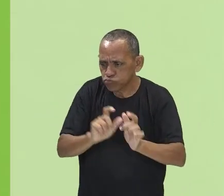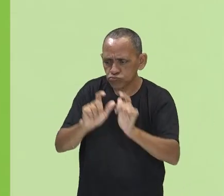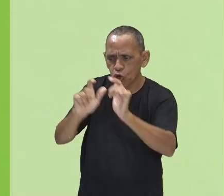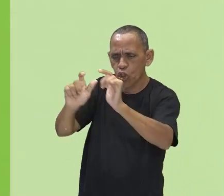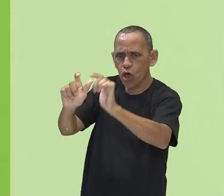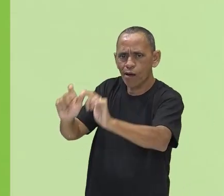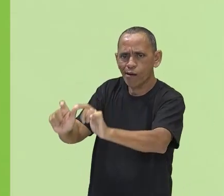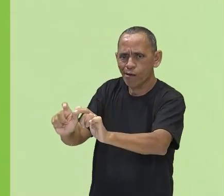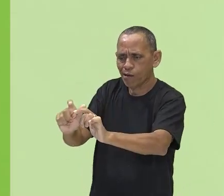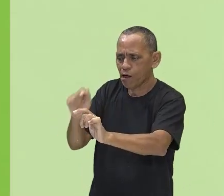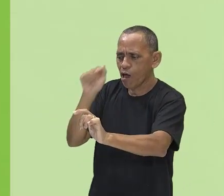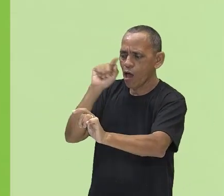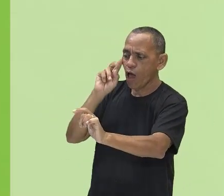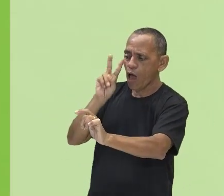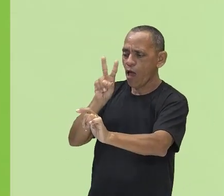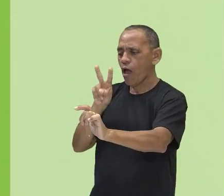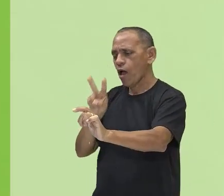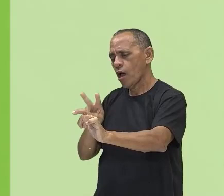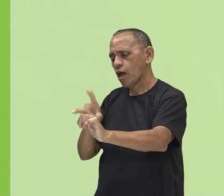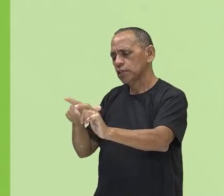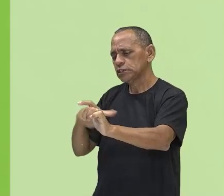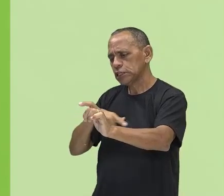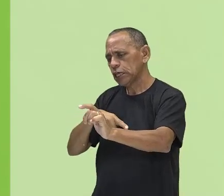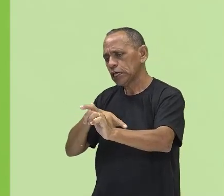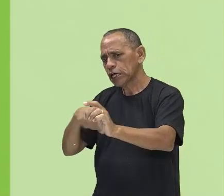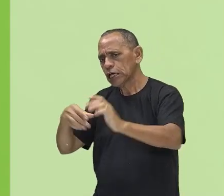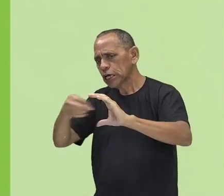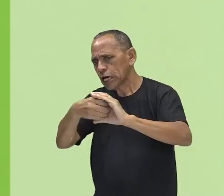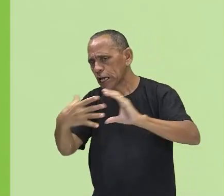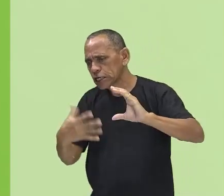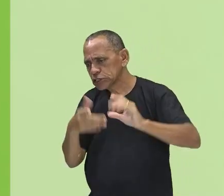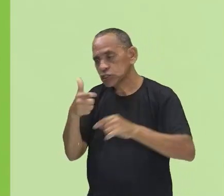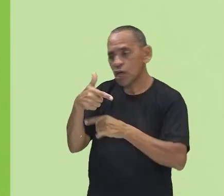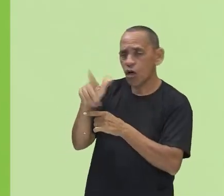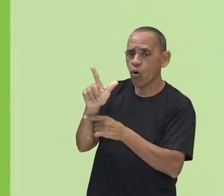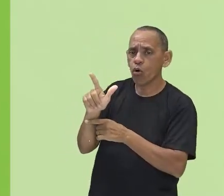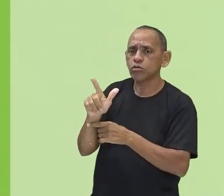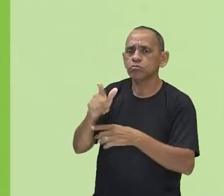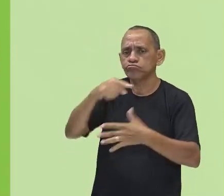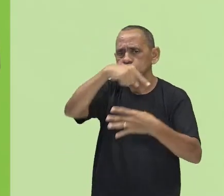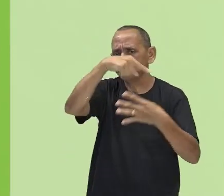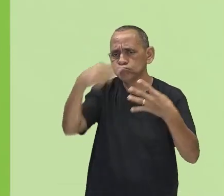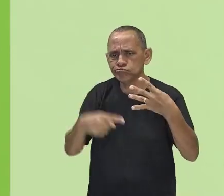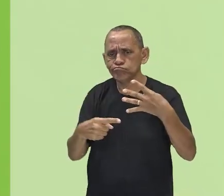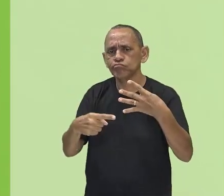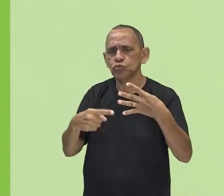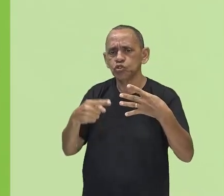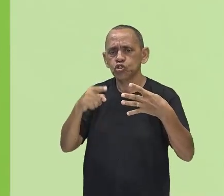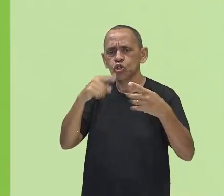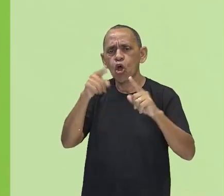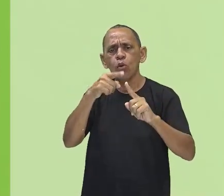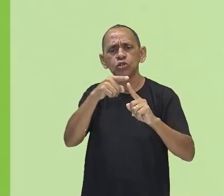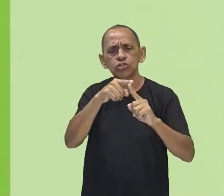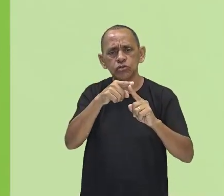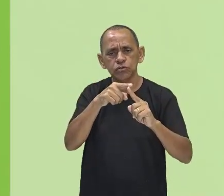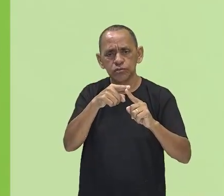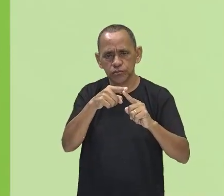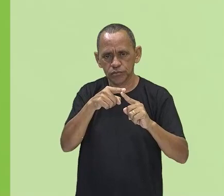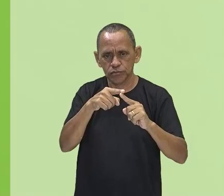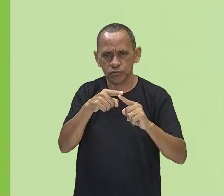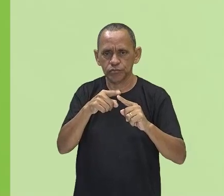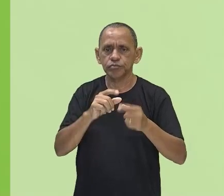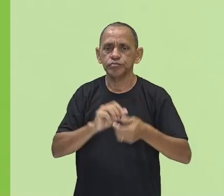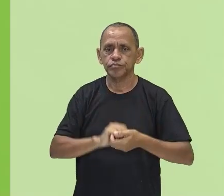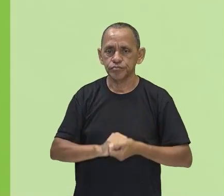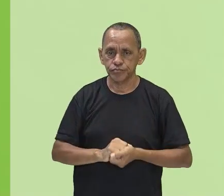de uma imagem a ser formada, tá certo? Quais são essas características? A primeira já é o próprio objetivo da lente. O próprio objetivo da